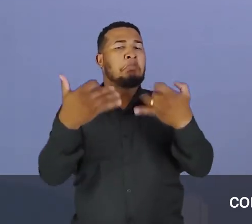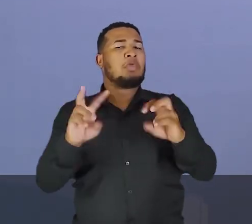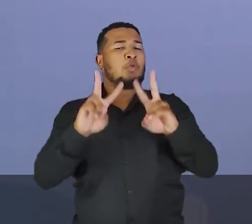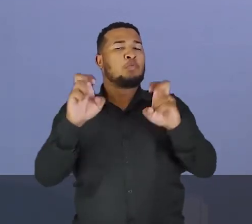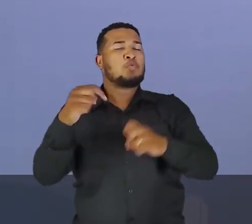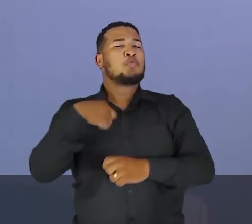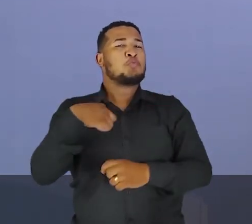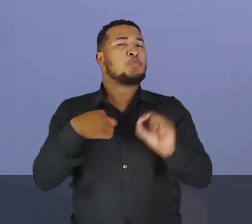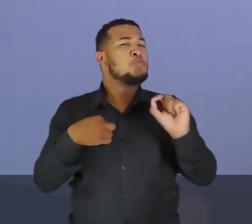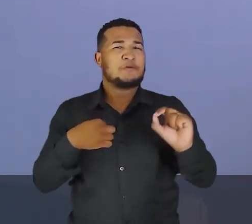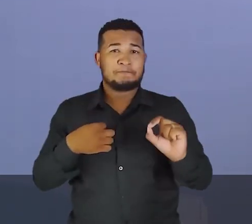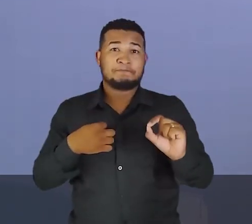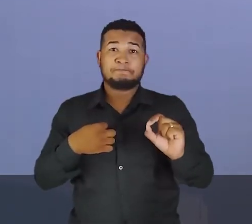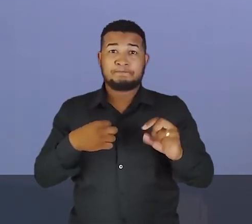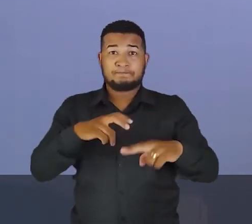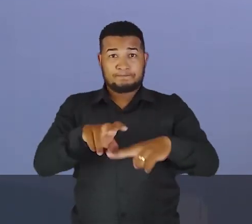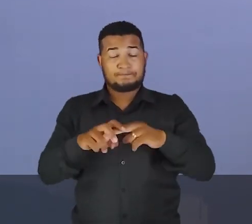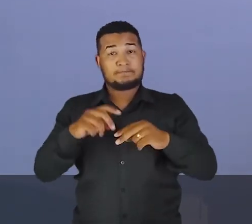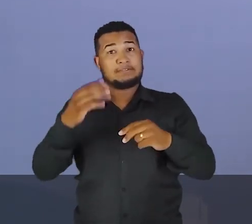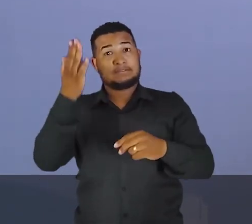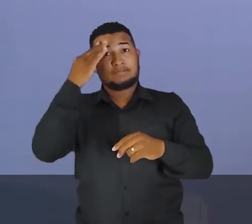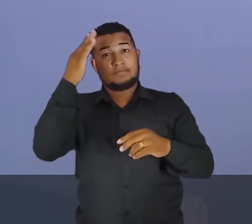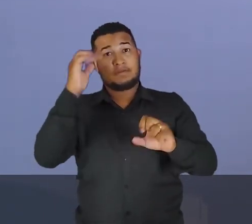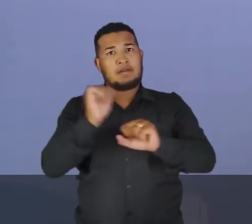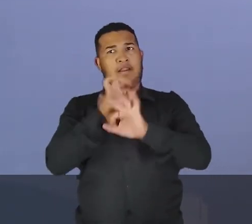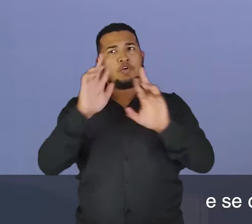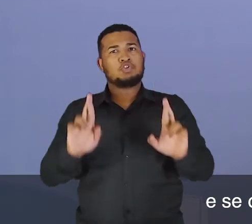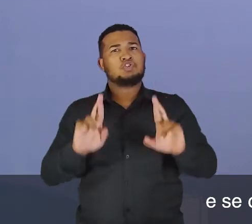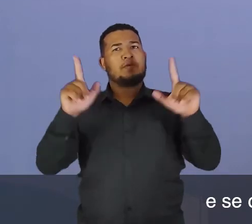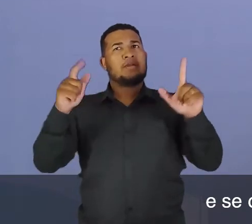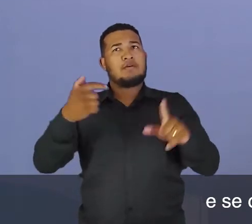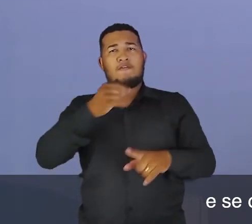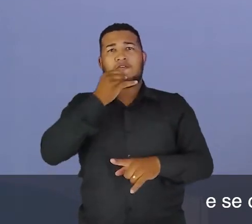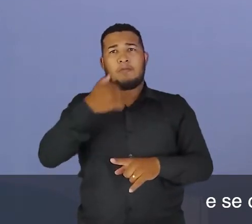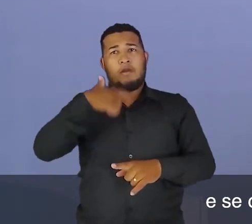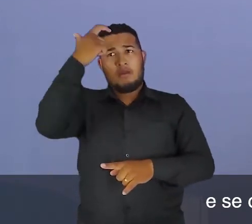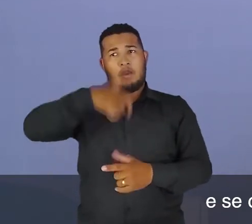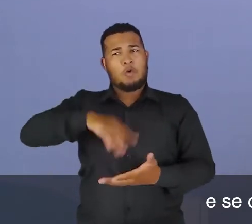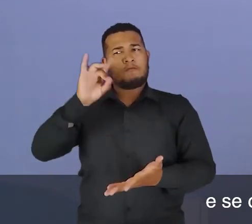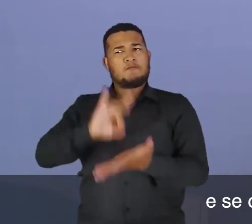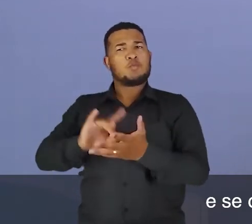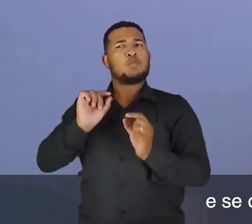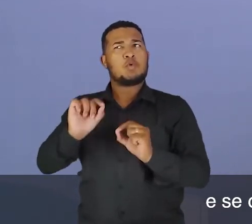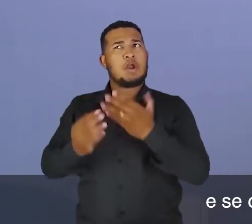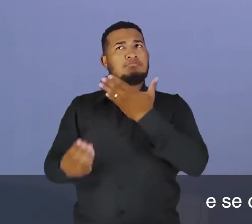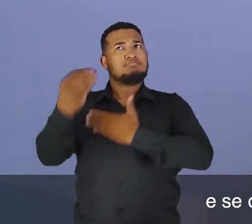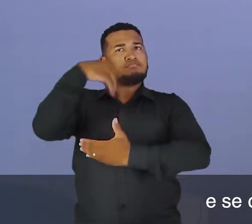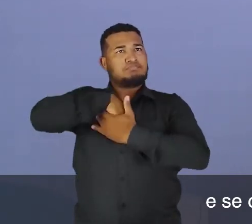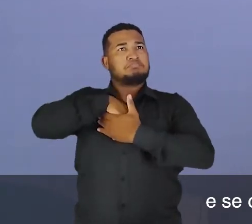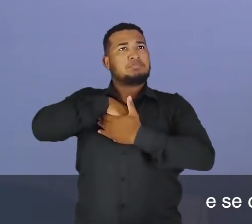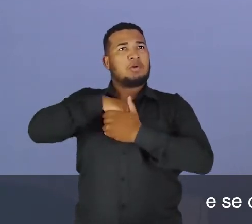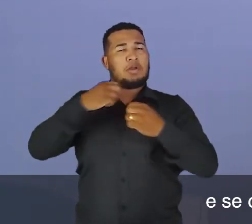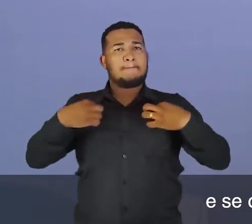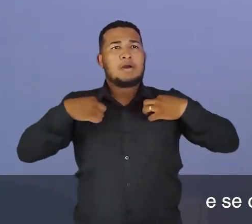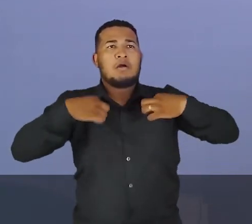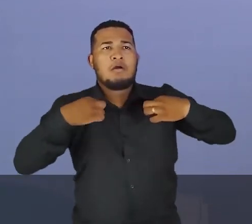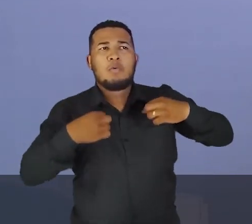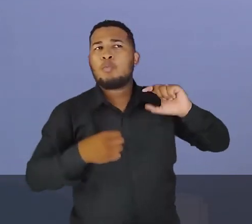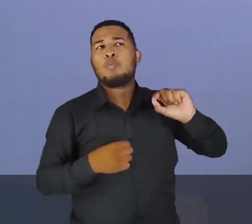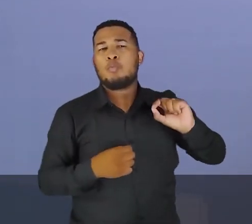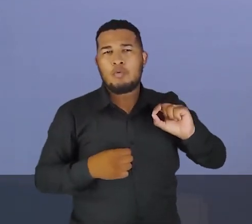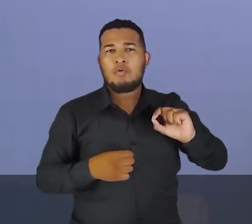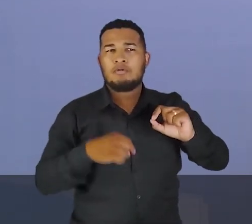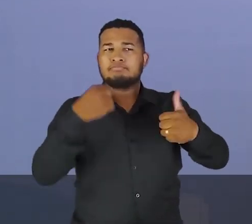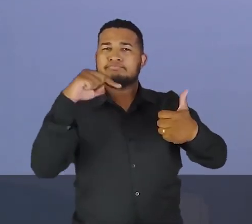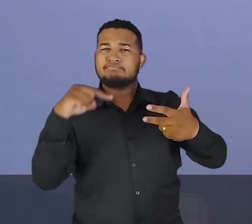importante termos uma diferença entre realmente quem somos e se o que vestimos ou usamos ou carregamos diz alguma coisa sobre cada